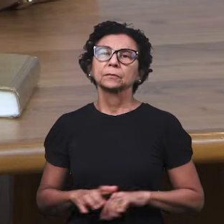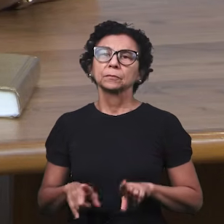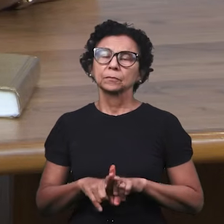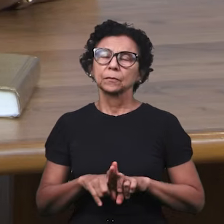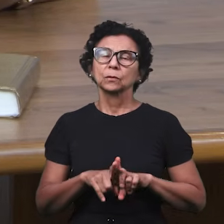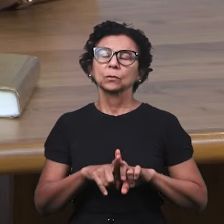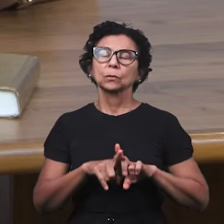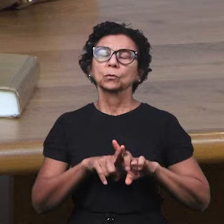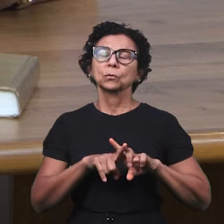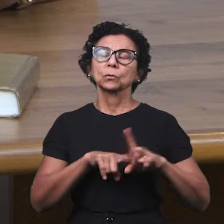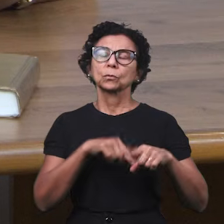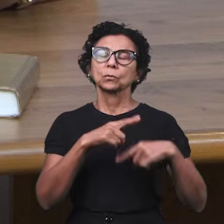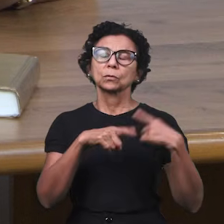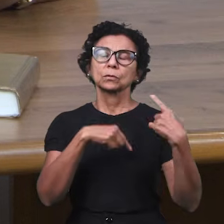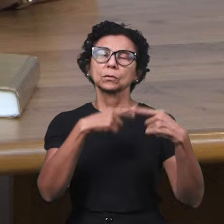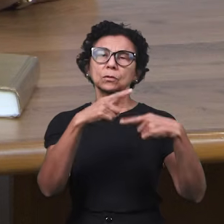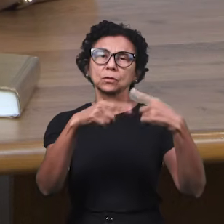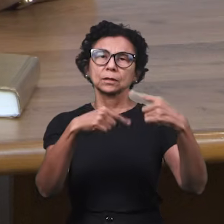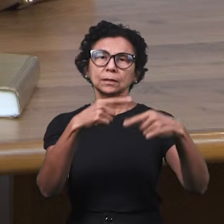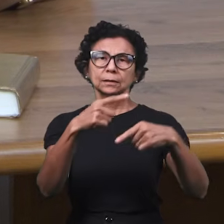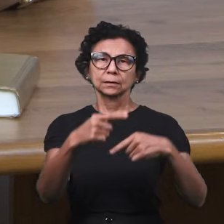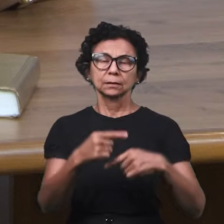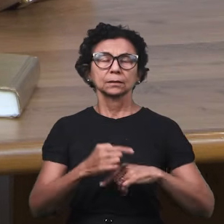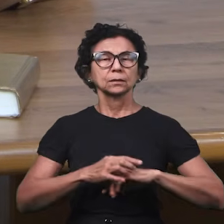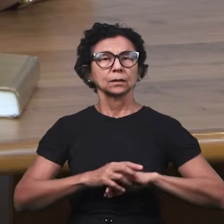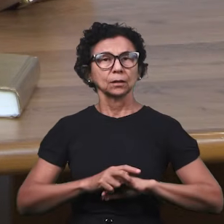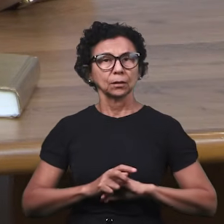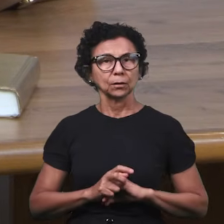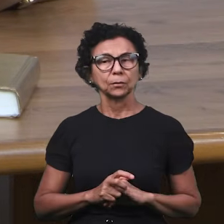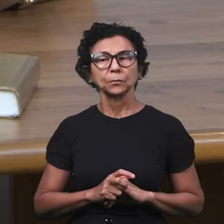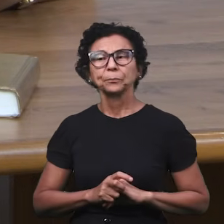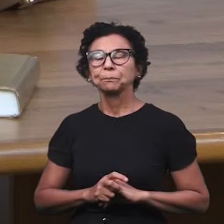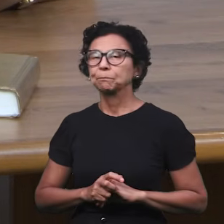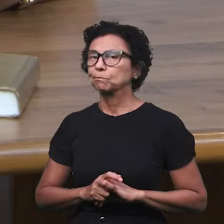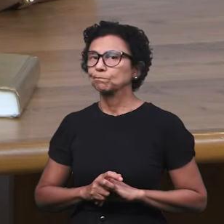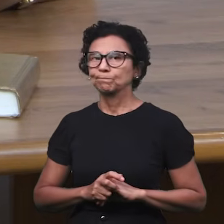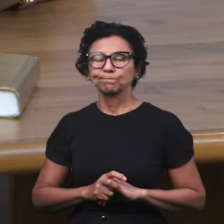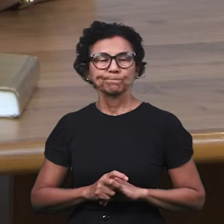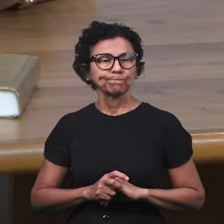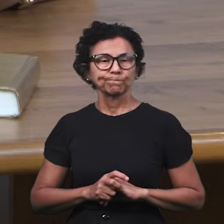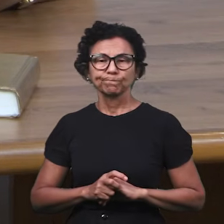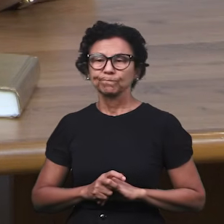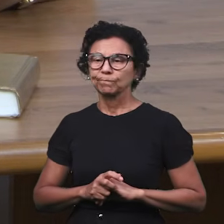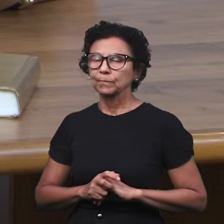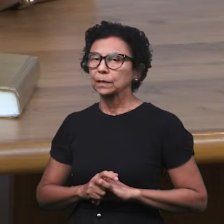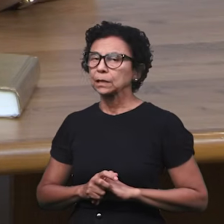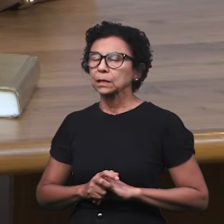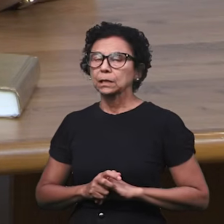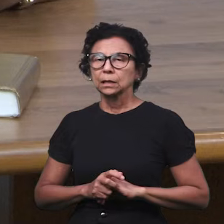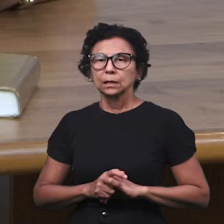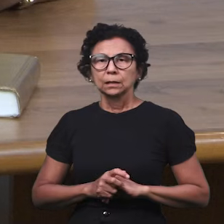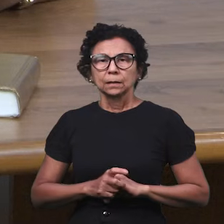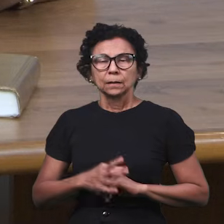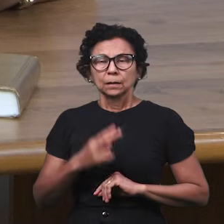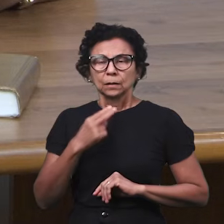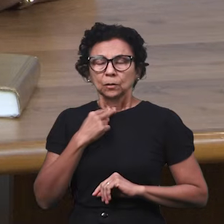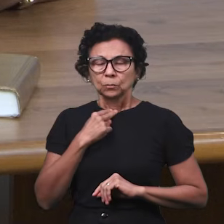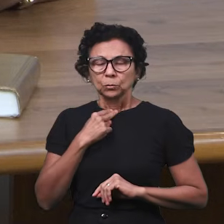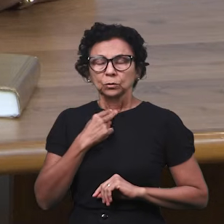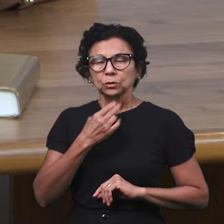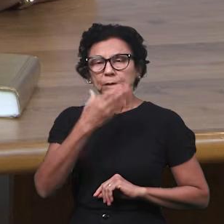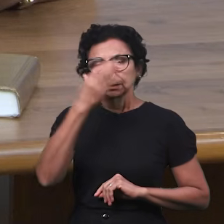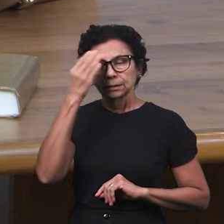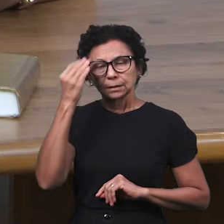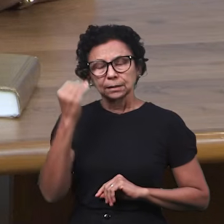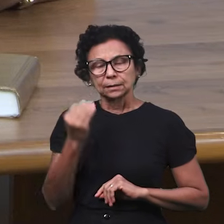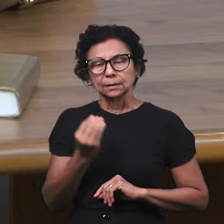sobre todos os que se achegassem a eles, que não se deixaria de guardar esses 2